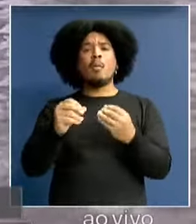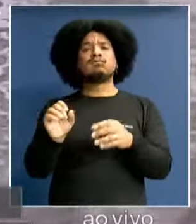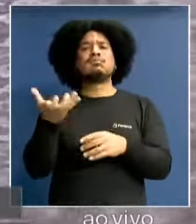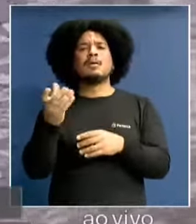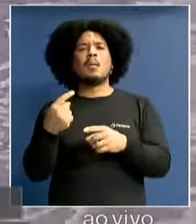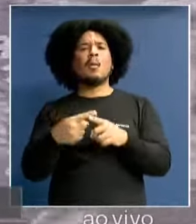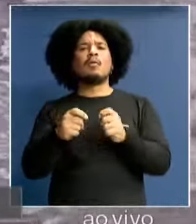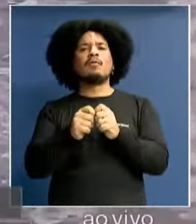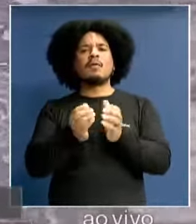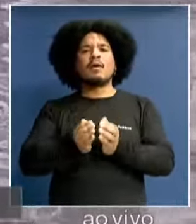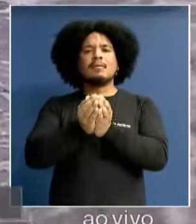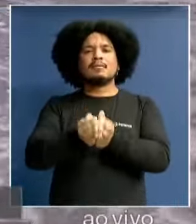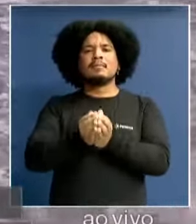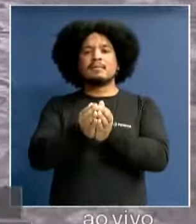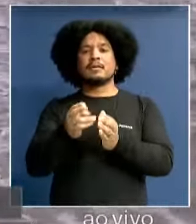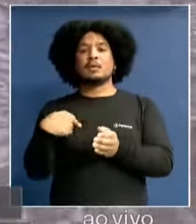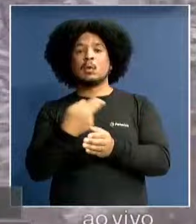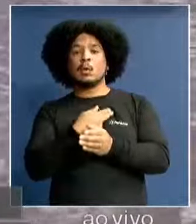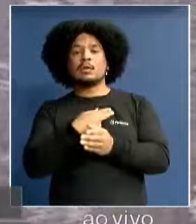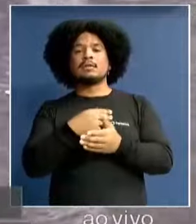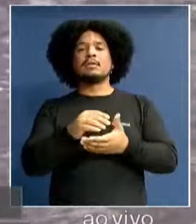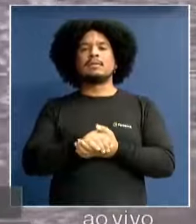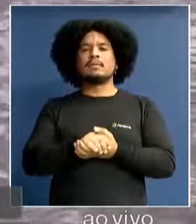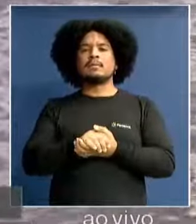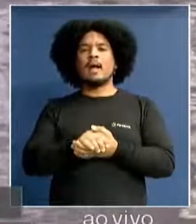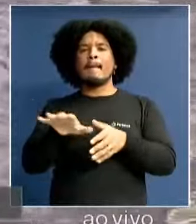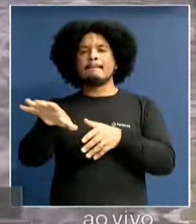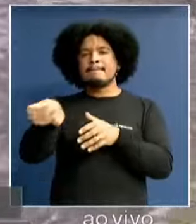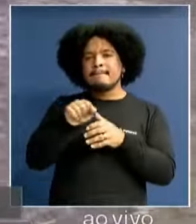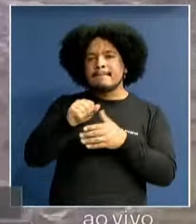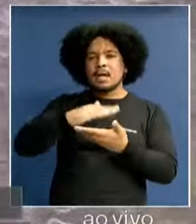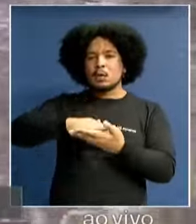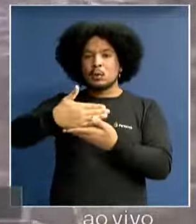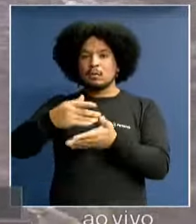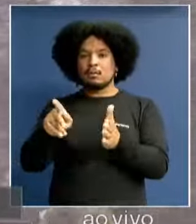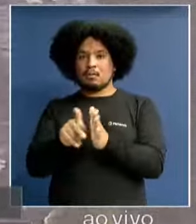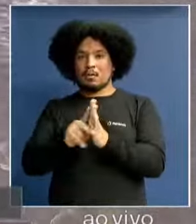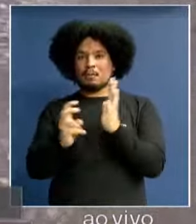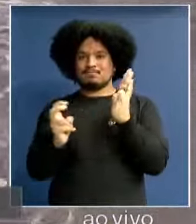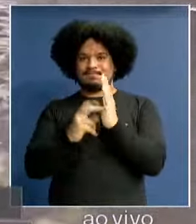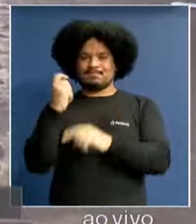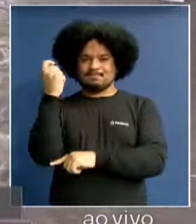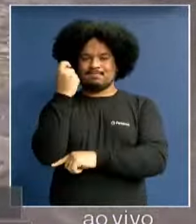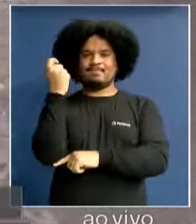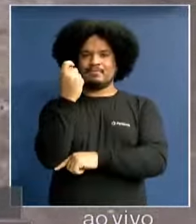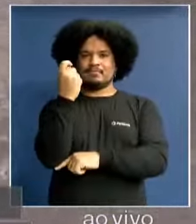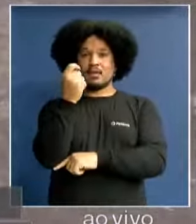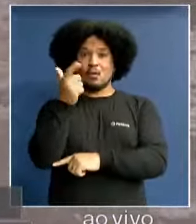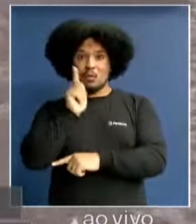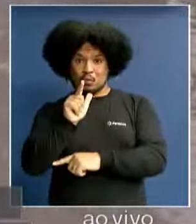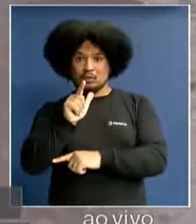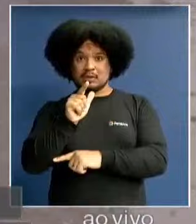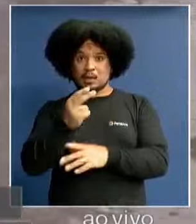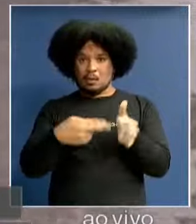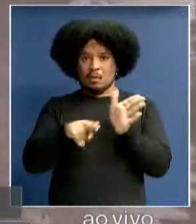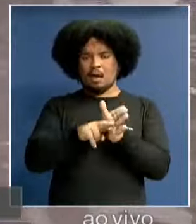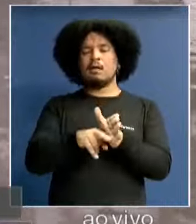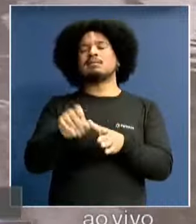navegação por quê? A gente está trazendo notebooks lá do Banrisul. Conseguiram salvar? Sim,